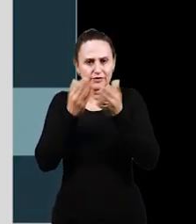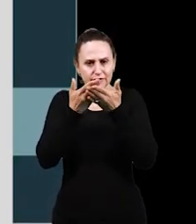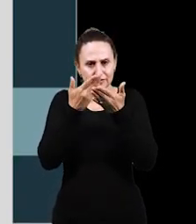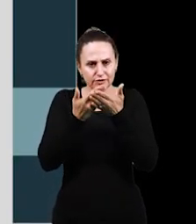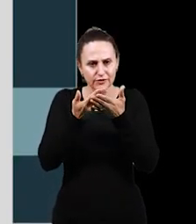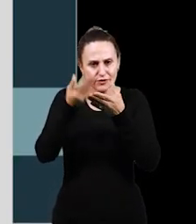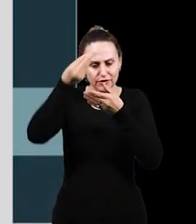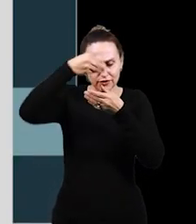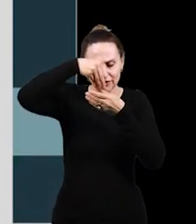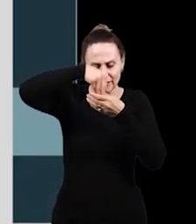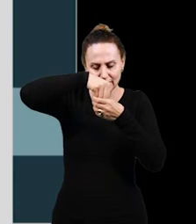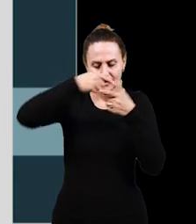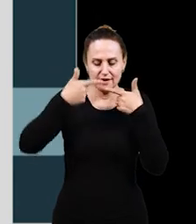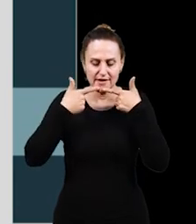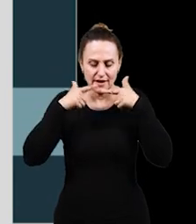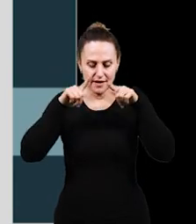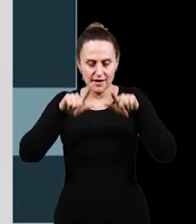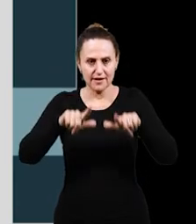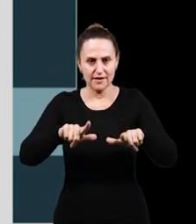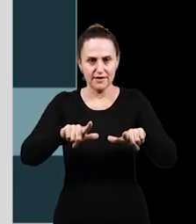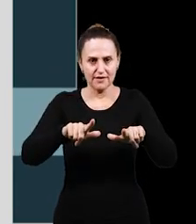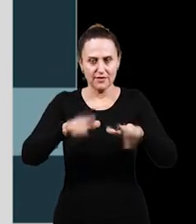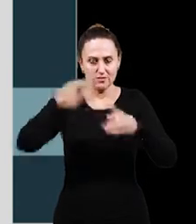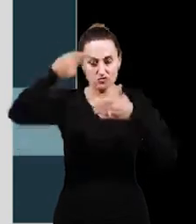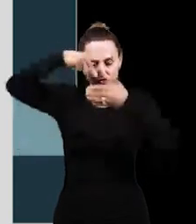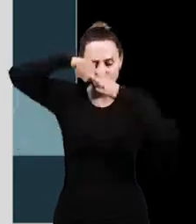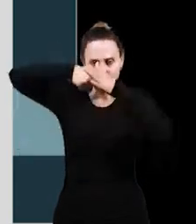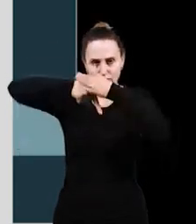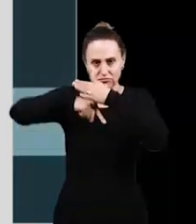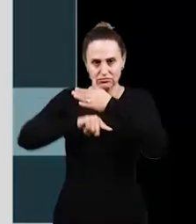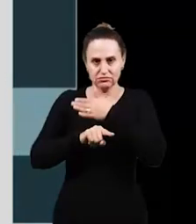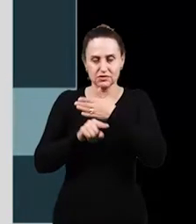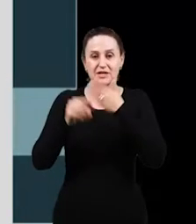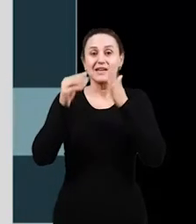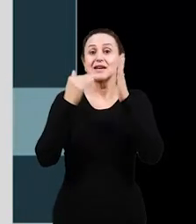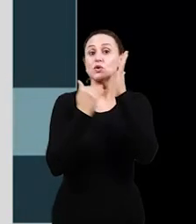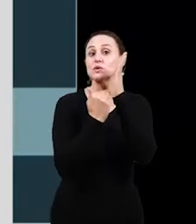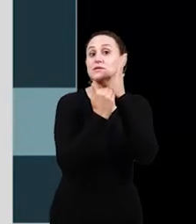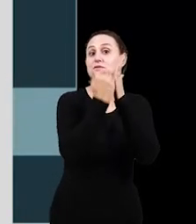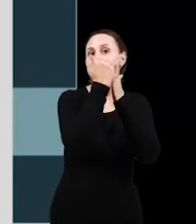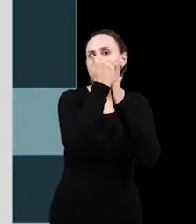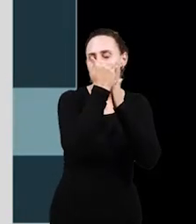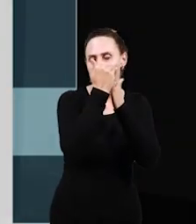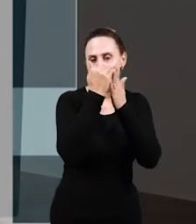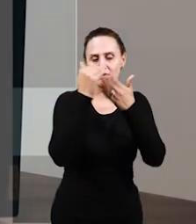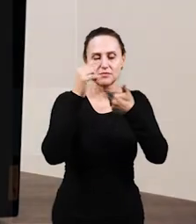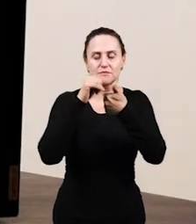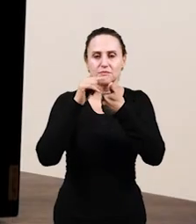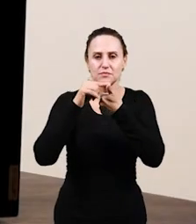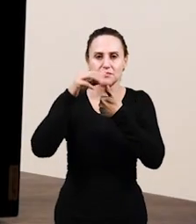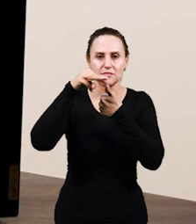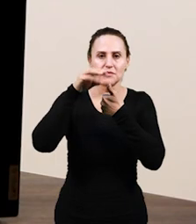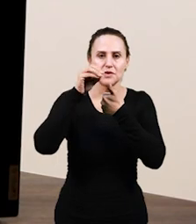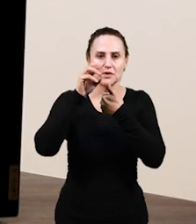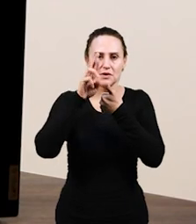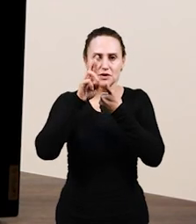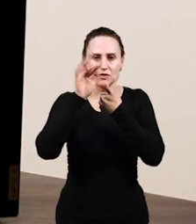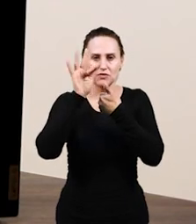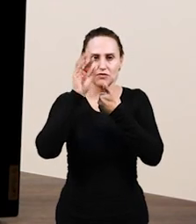e da língua Especialmente nos níveis nos níveis fonológico e morfológico bom é